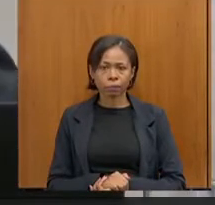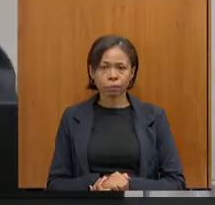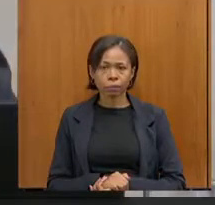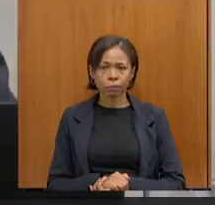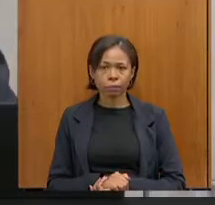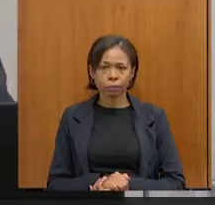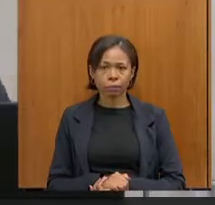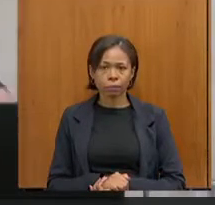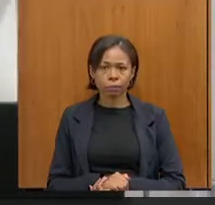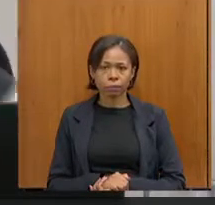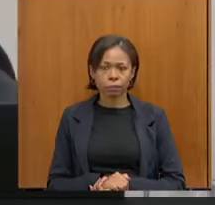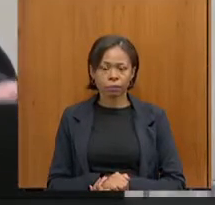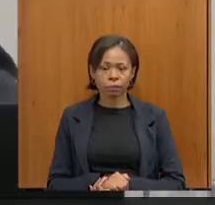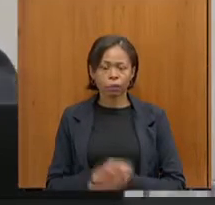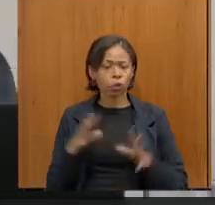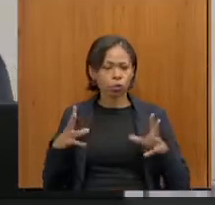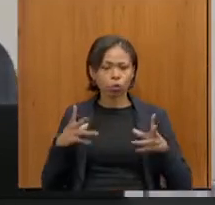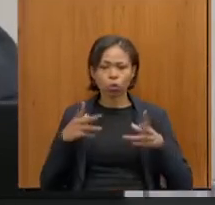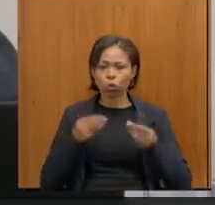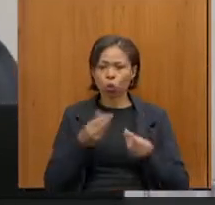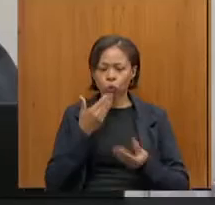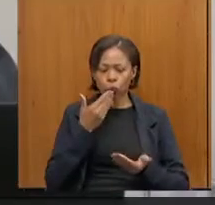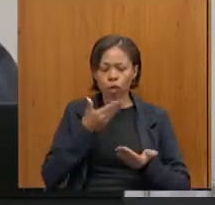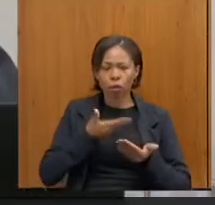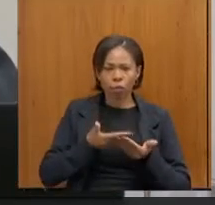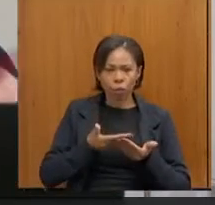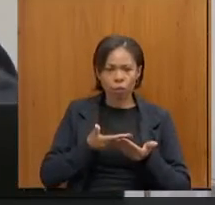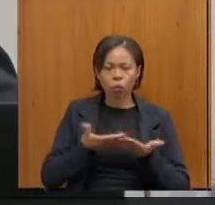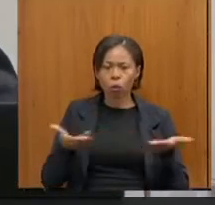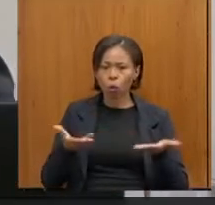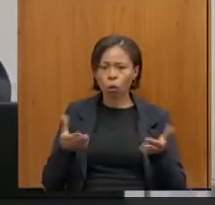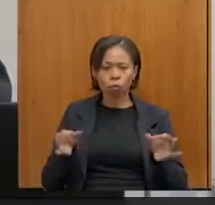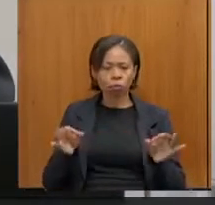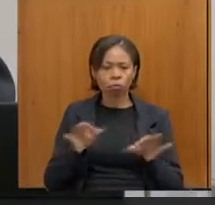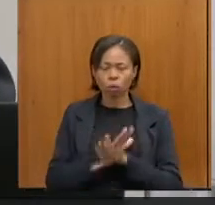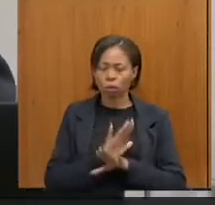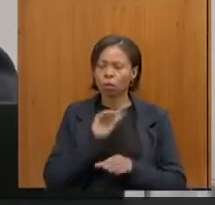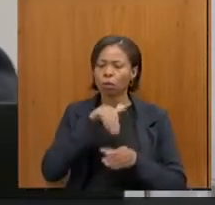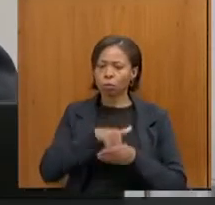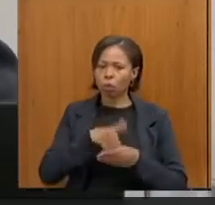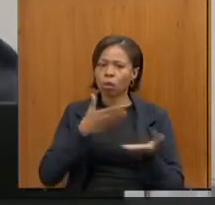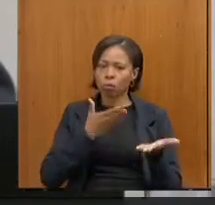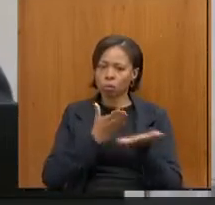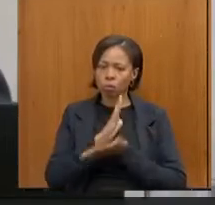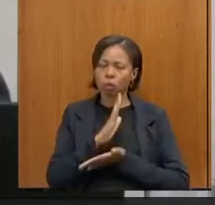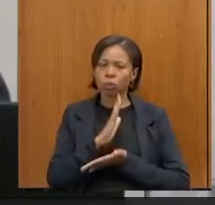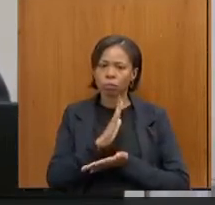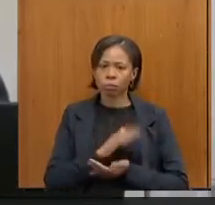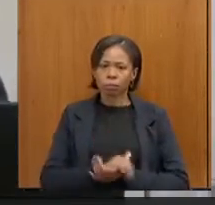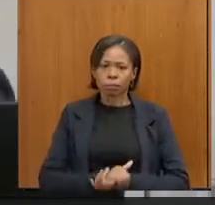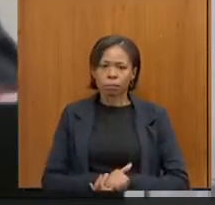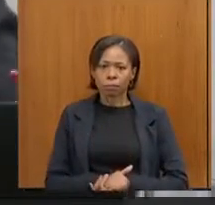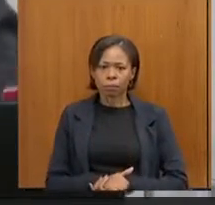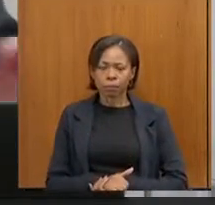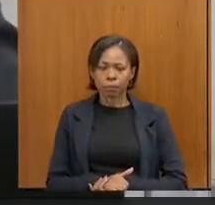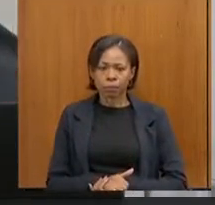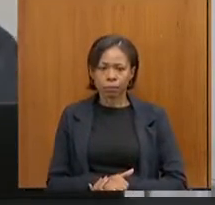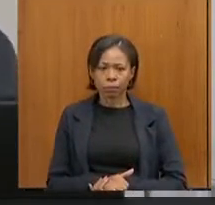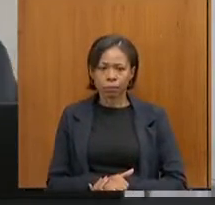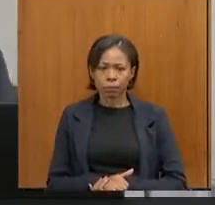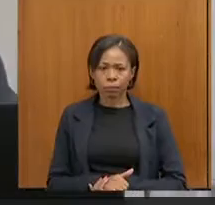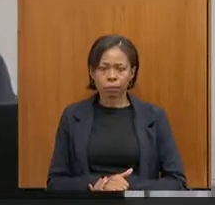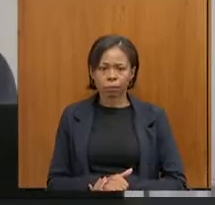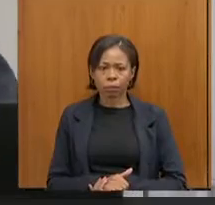e portanto todo aquele imenso da porta de hoje aprovados dessa reunião é